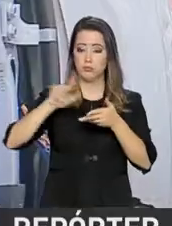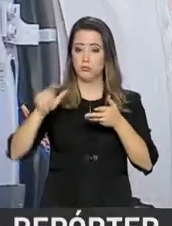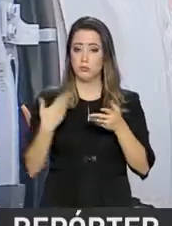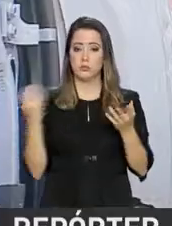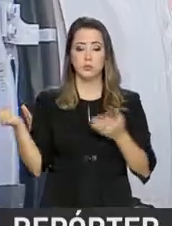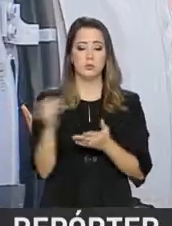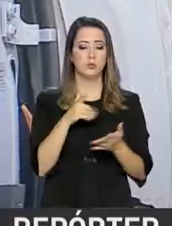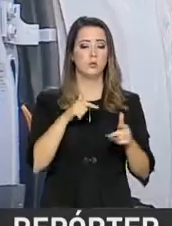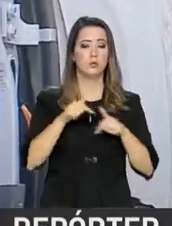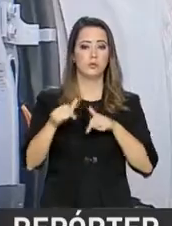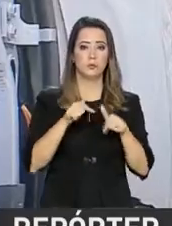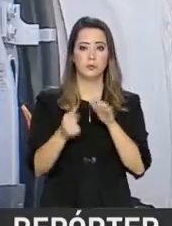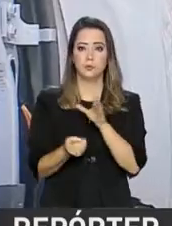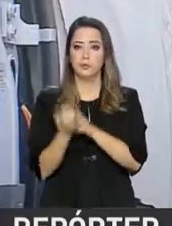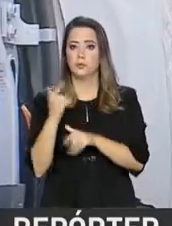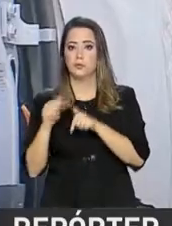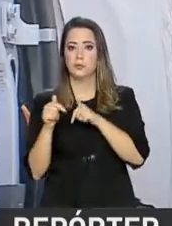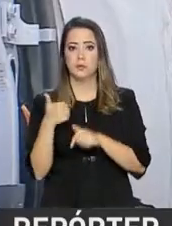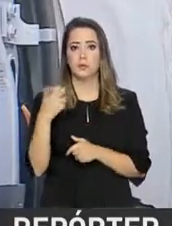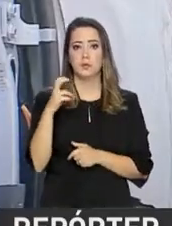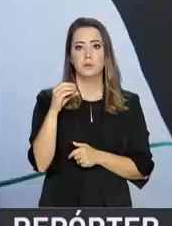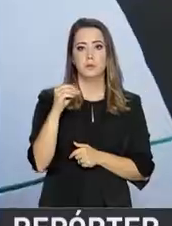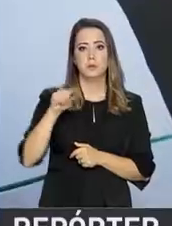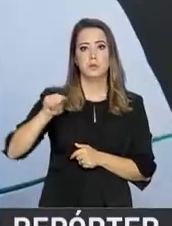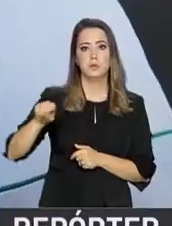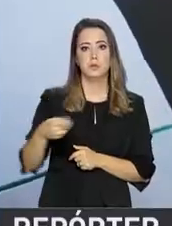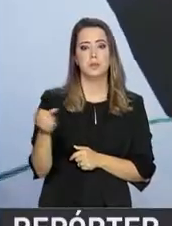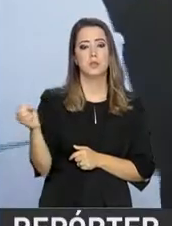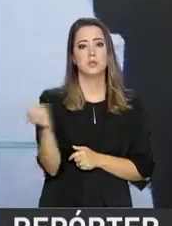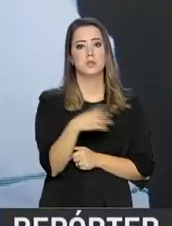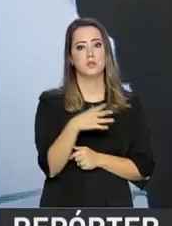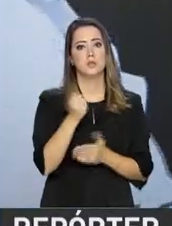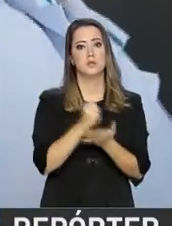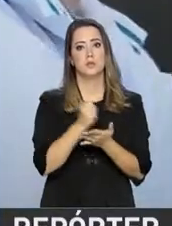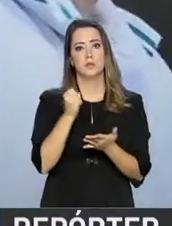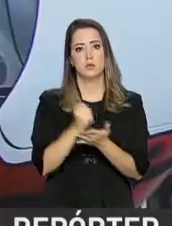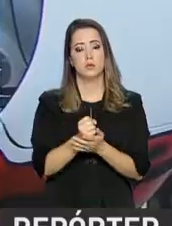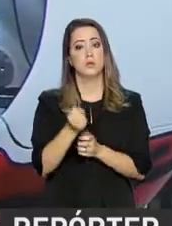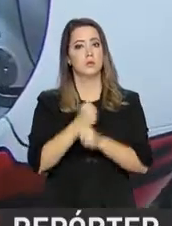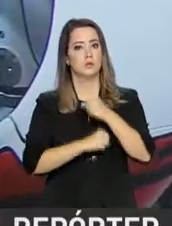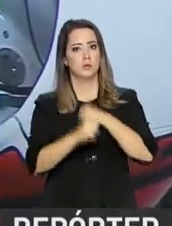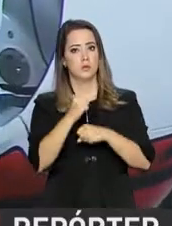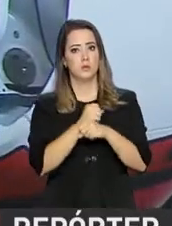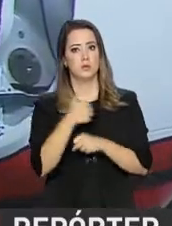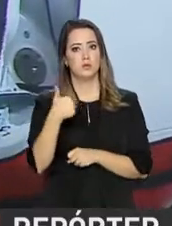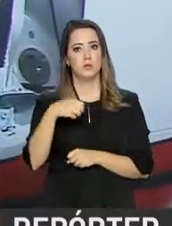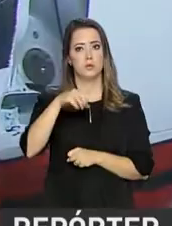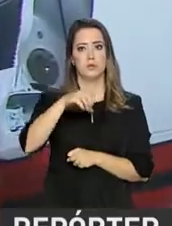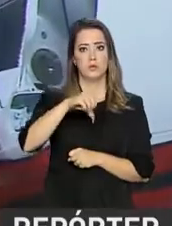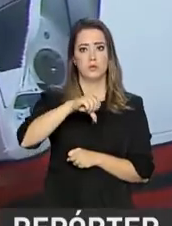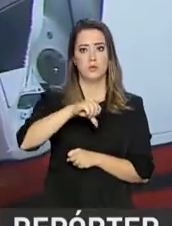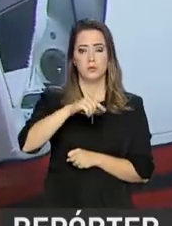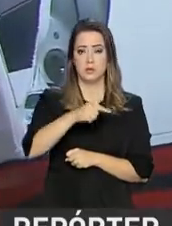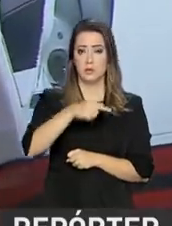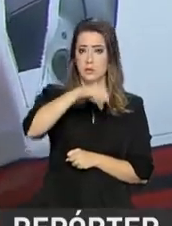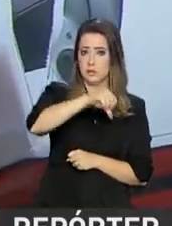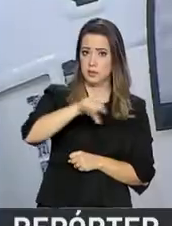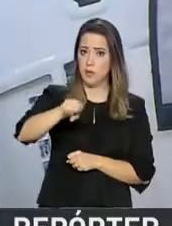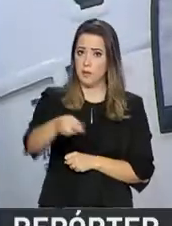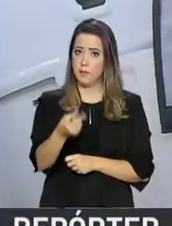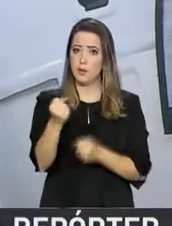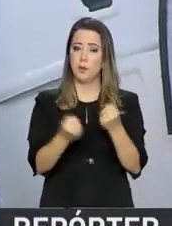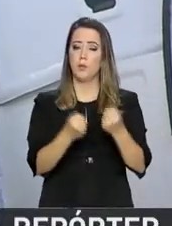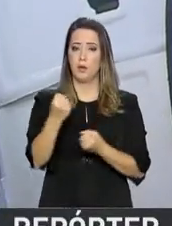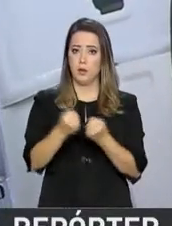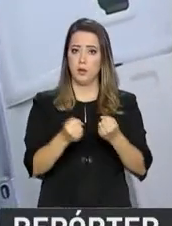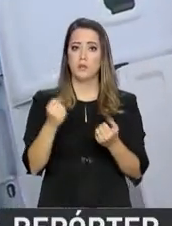novos empregos. Serão feitas 1.500 novas contratações. No ano passado, 179 mil veículos foram